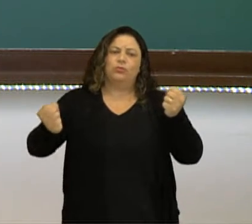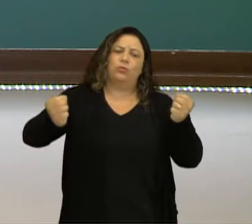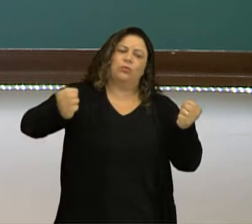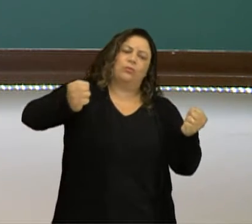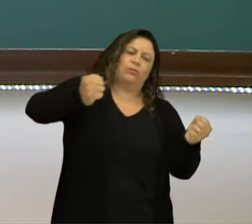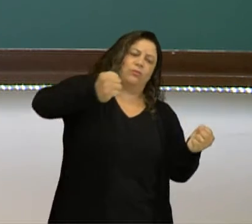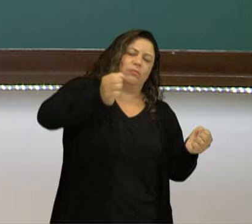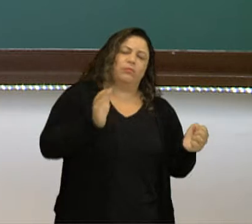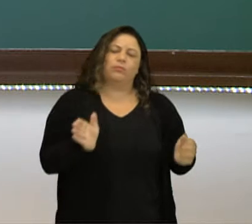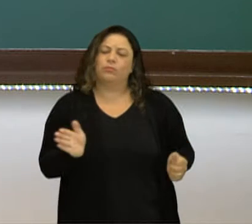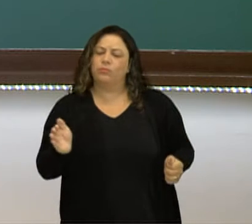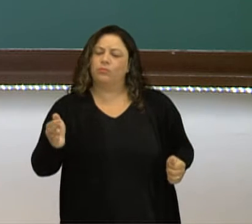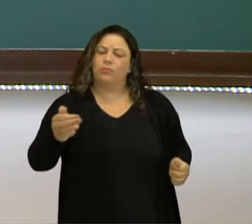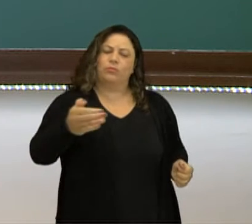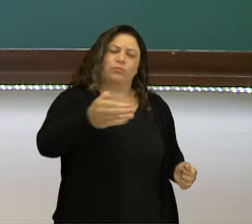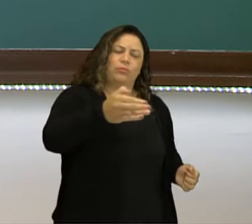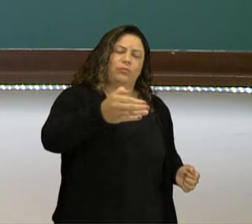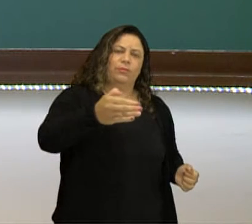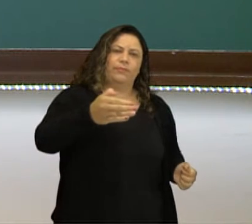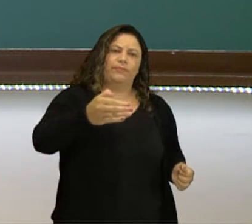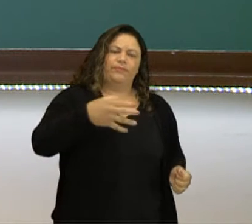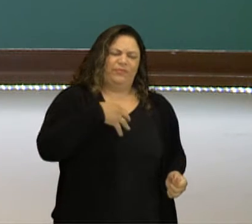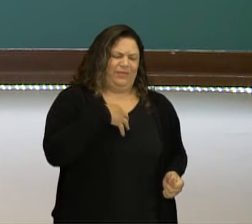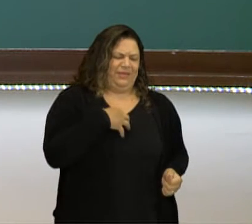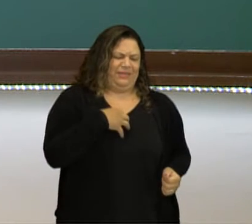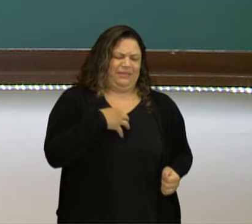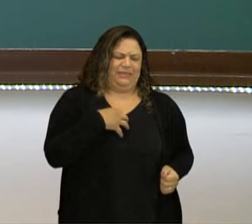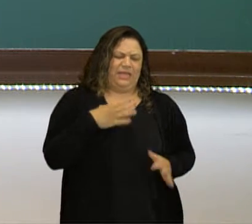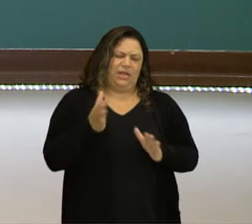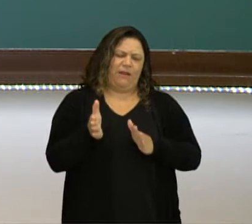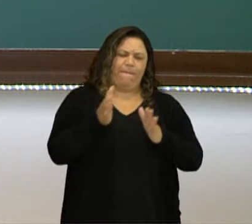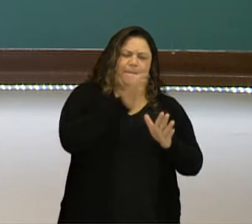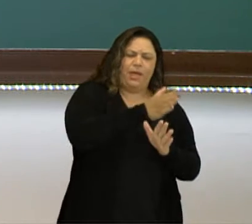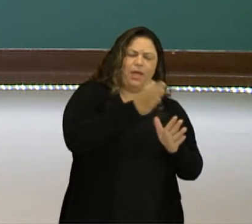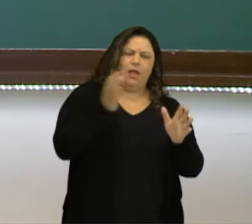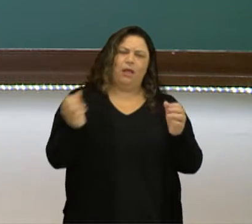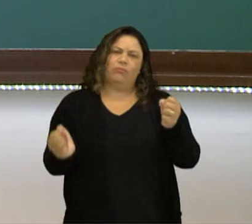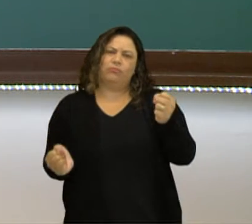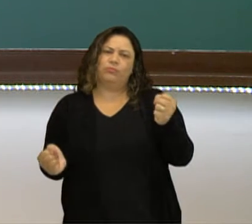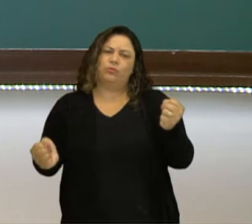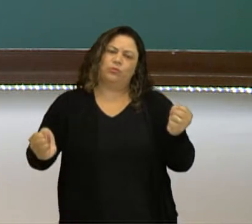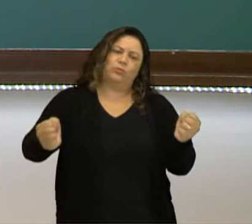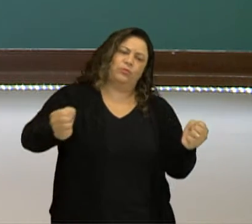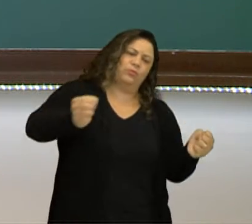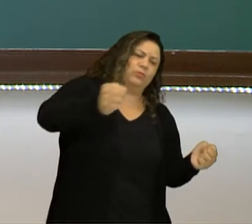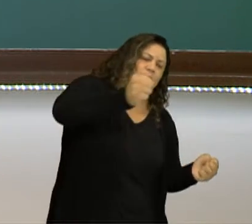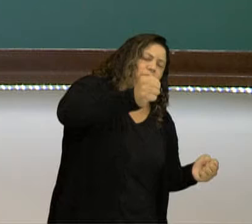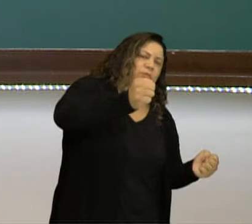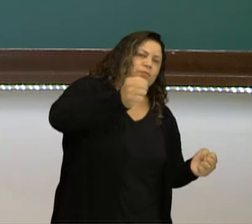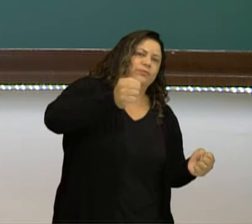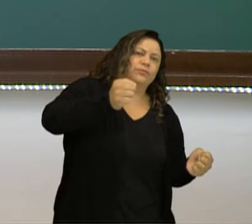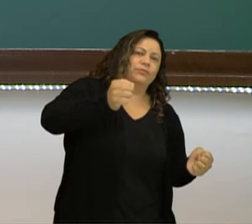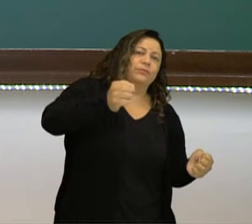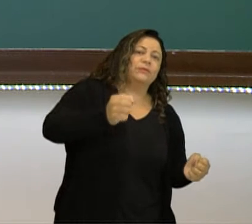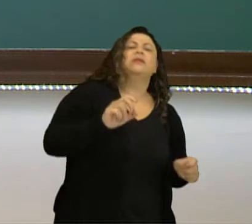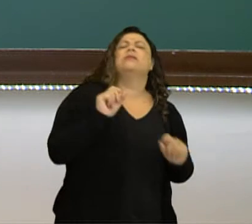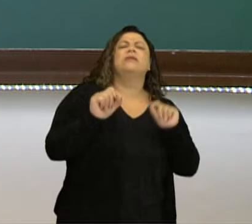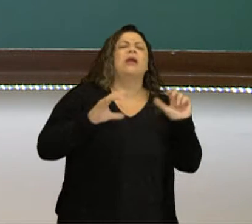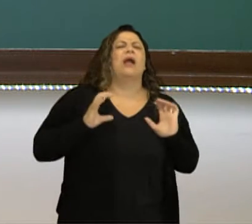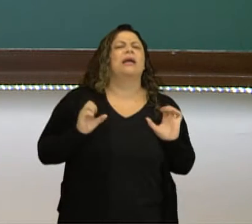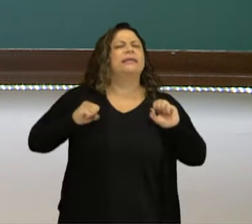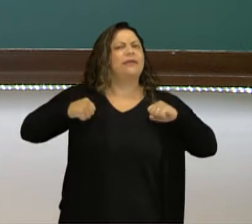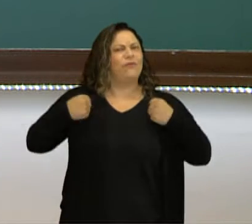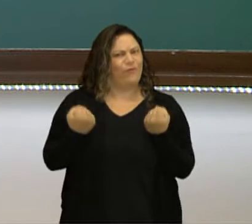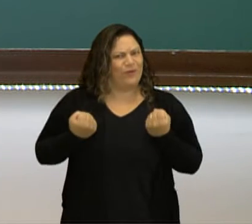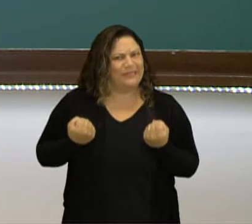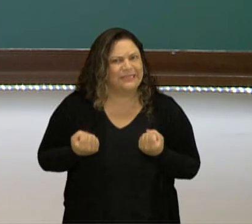que você está sendo puxado para o lado de fora da curva. Certo? Da onde sai essa força? Bem, de